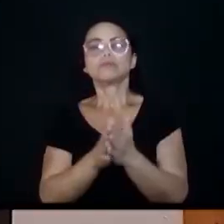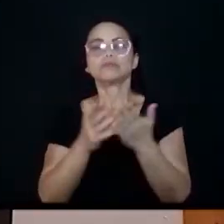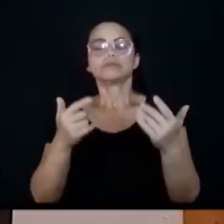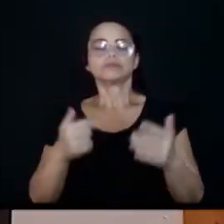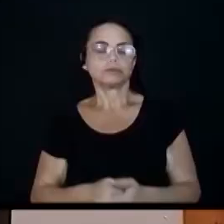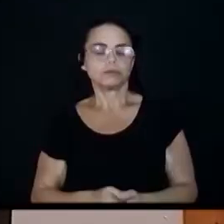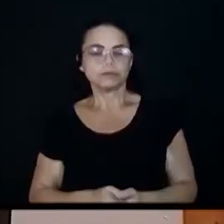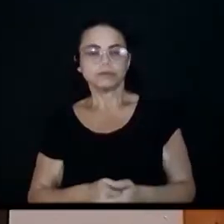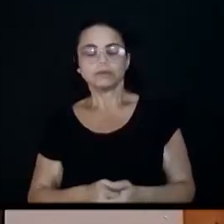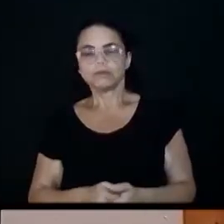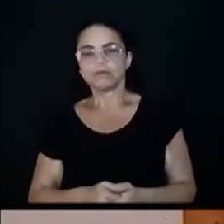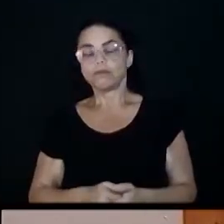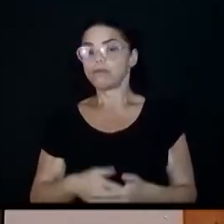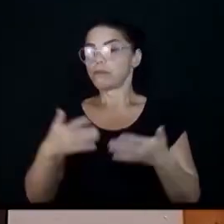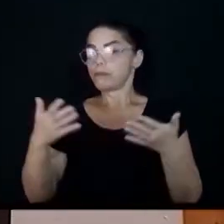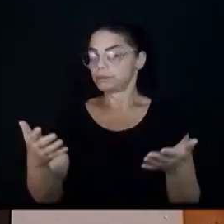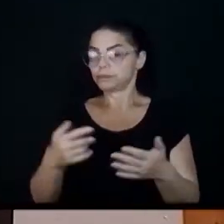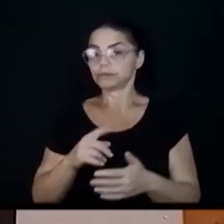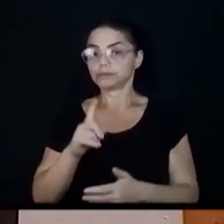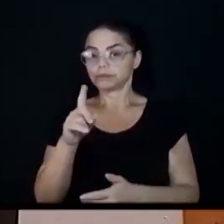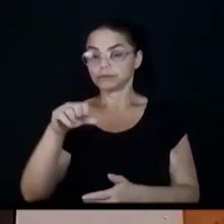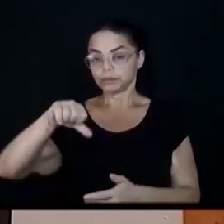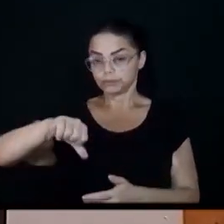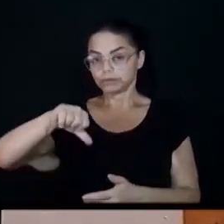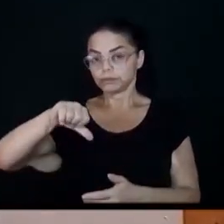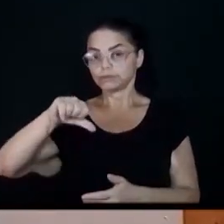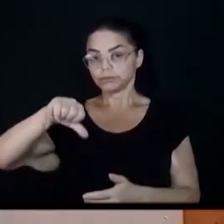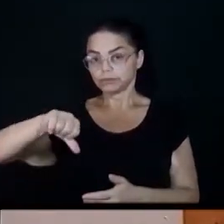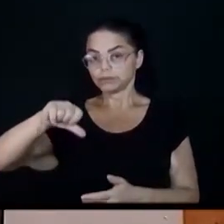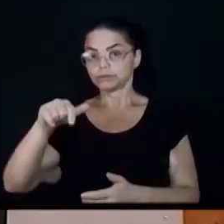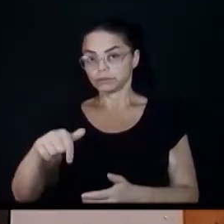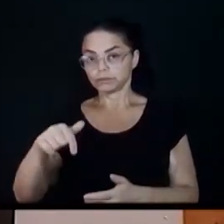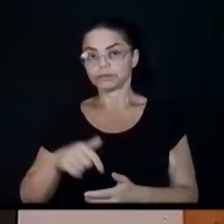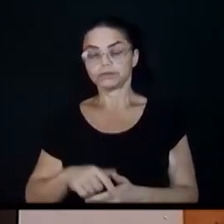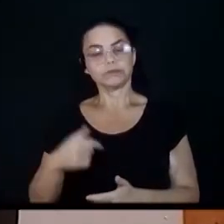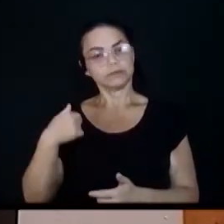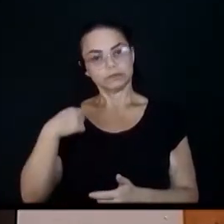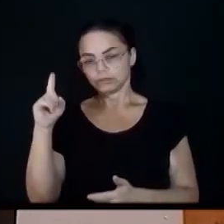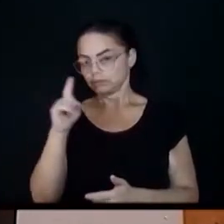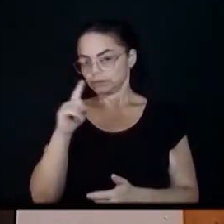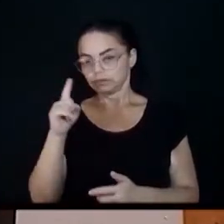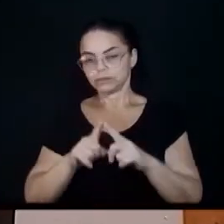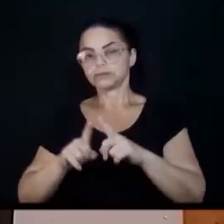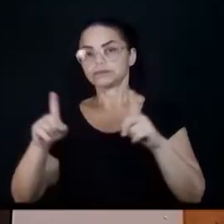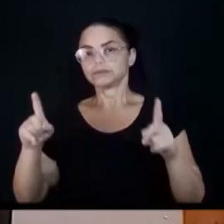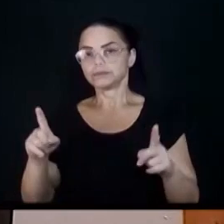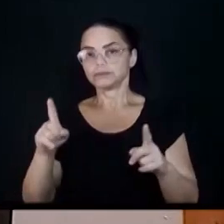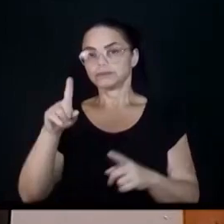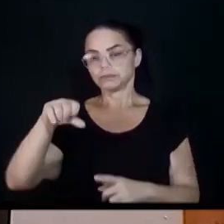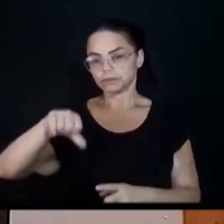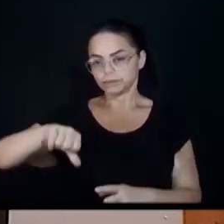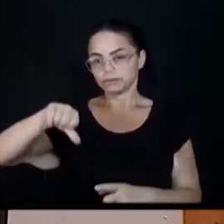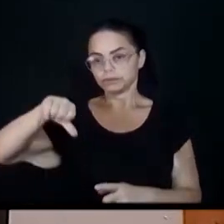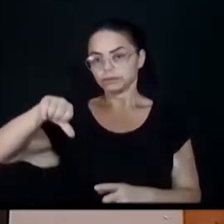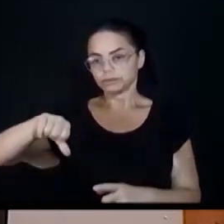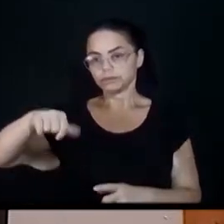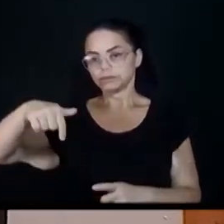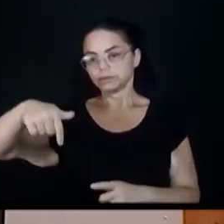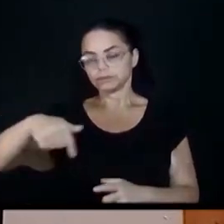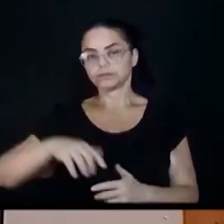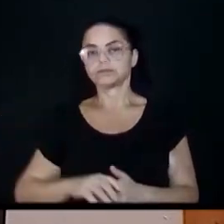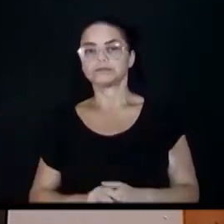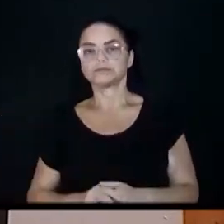daí em 97, nem fui eu especificamente, mas em 97 teve